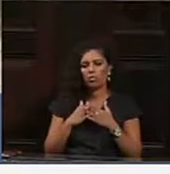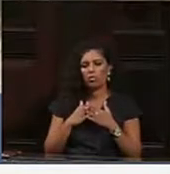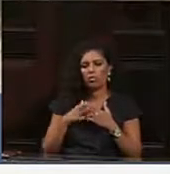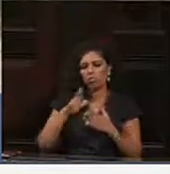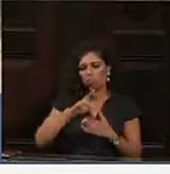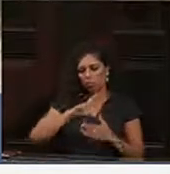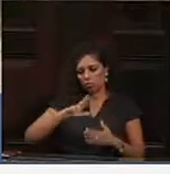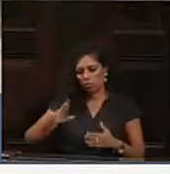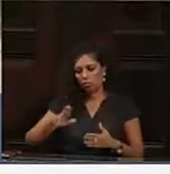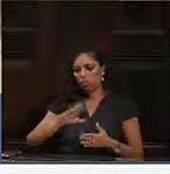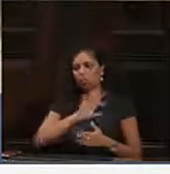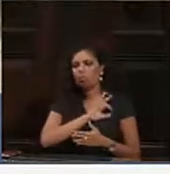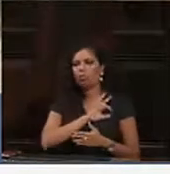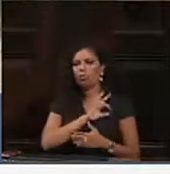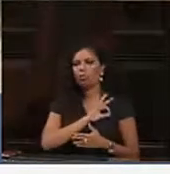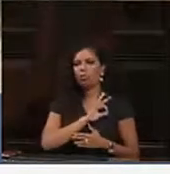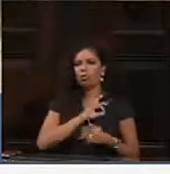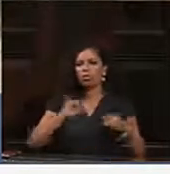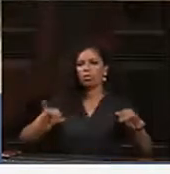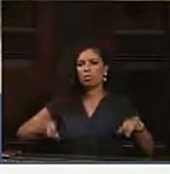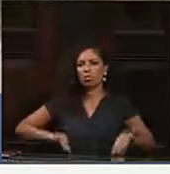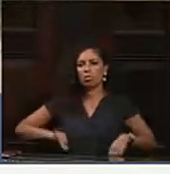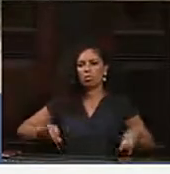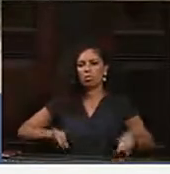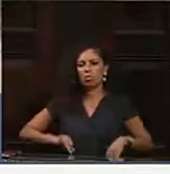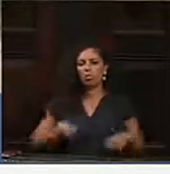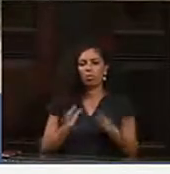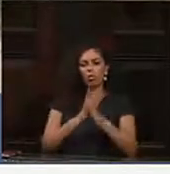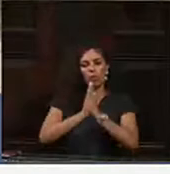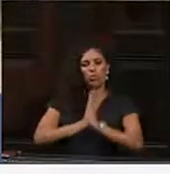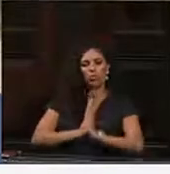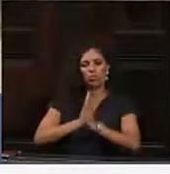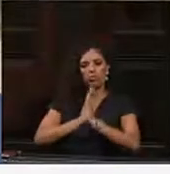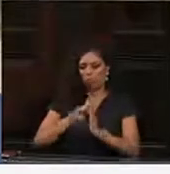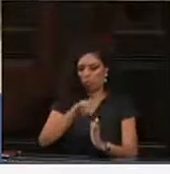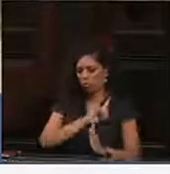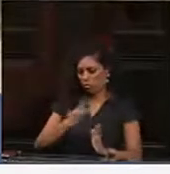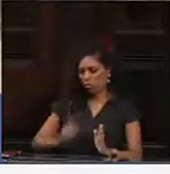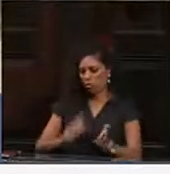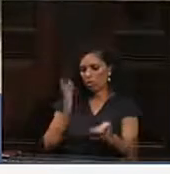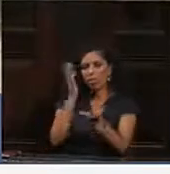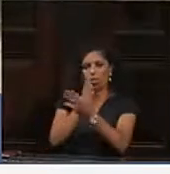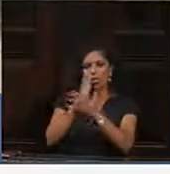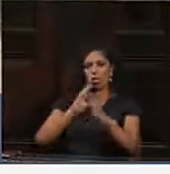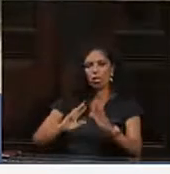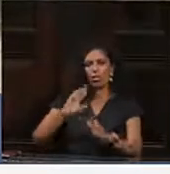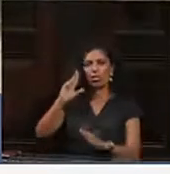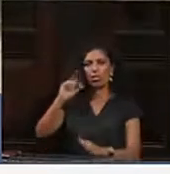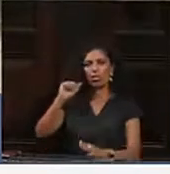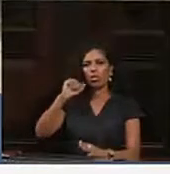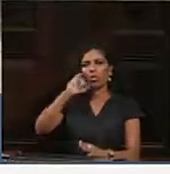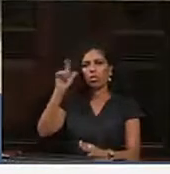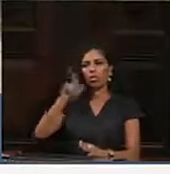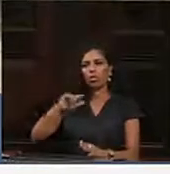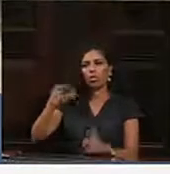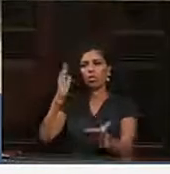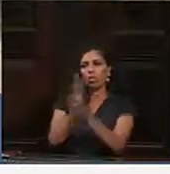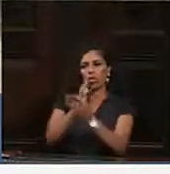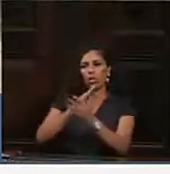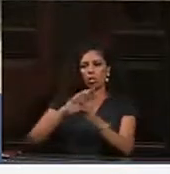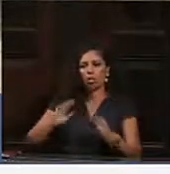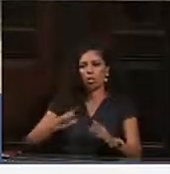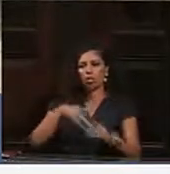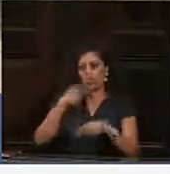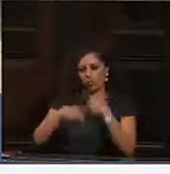dessa tropa sofrida, que o governador acabe logo com esse RAS compulsório, passe esse RAS para o RAS